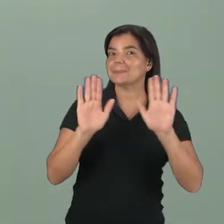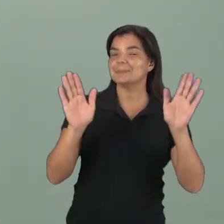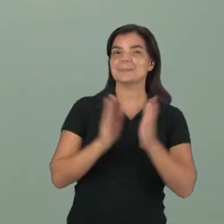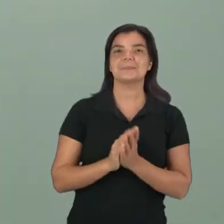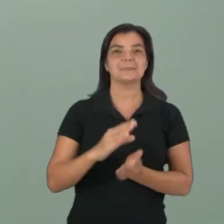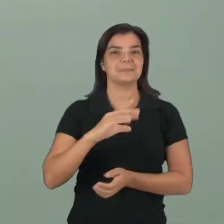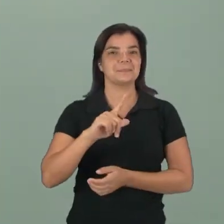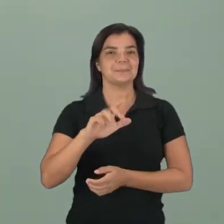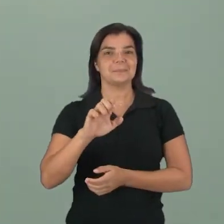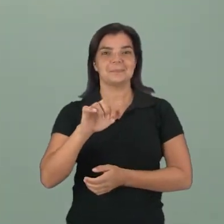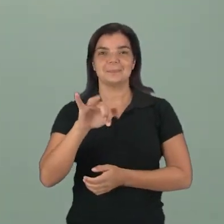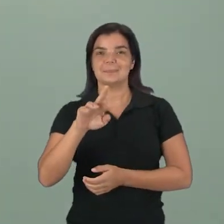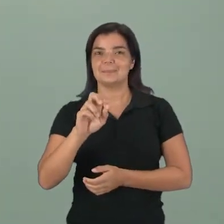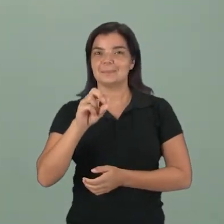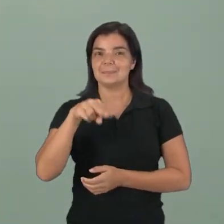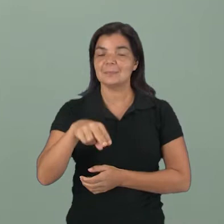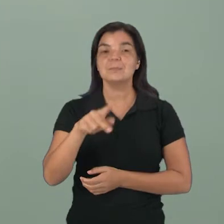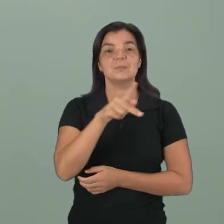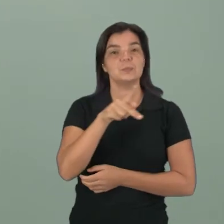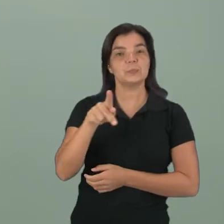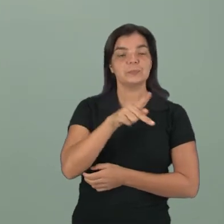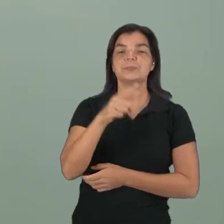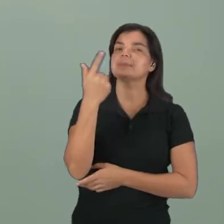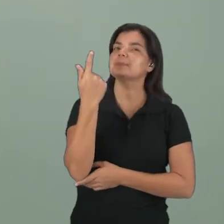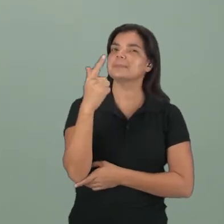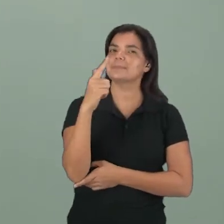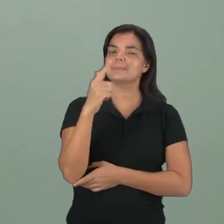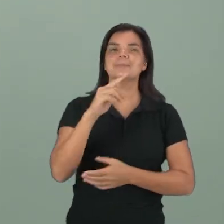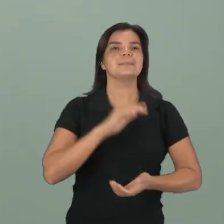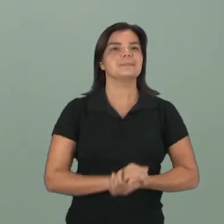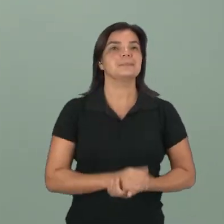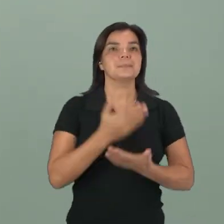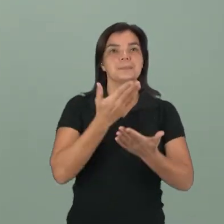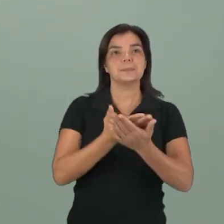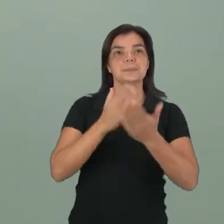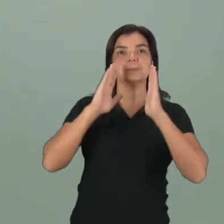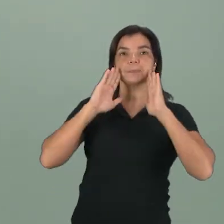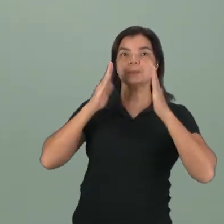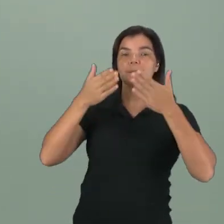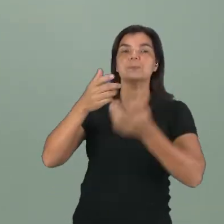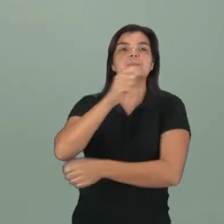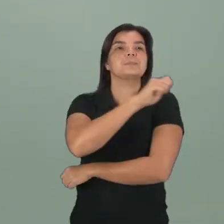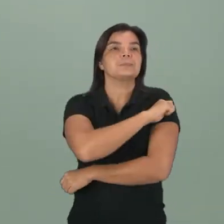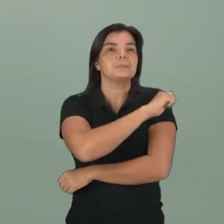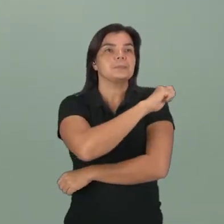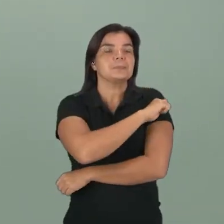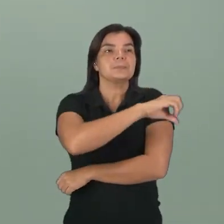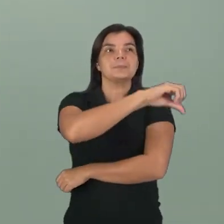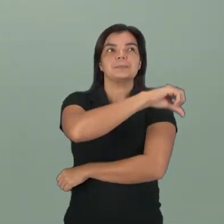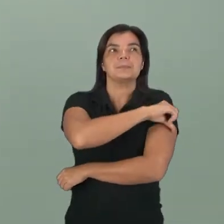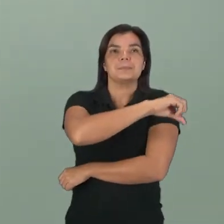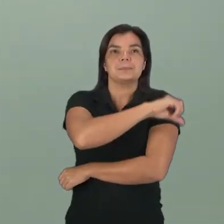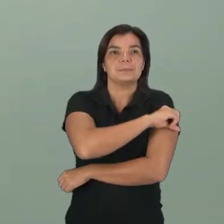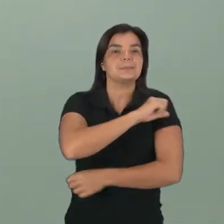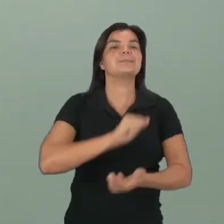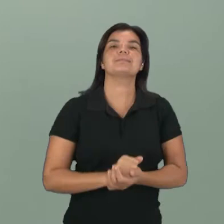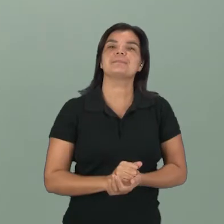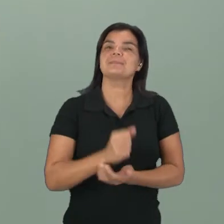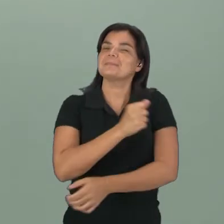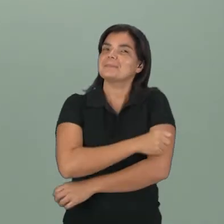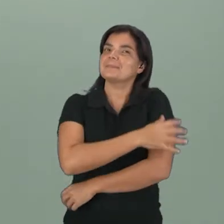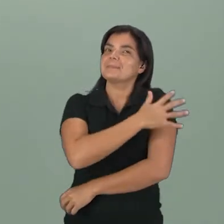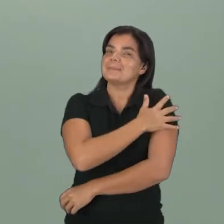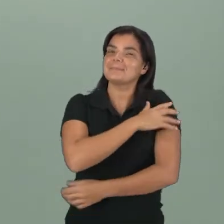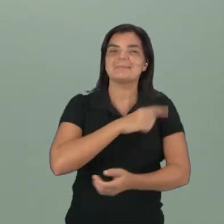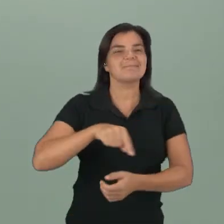Olá, meu nome é Cleilton Amaral, professor de Geografia, e o nosso estudo é voltado para os alunos do 9º ano do ensino